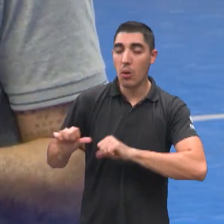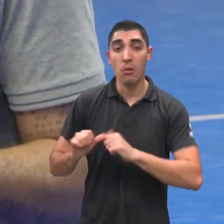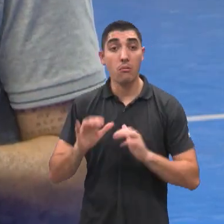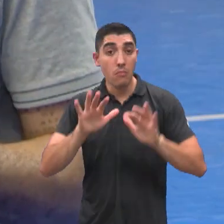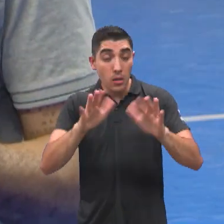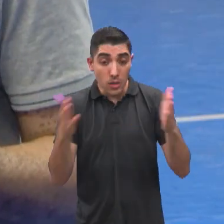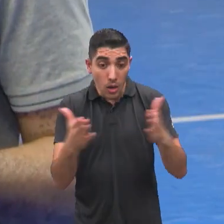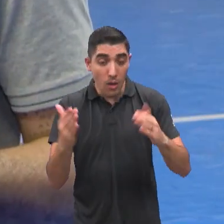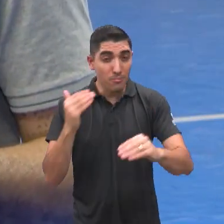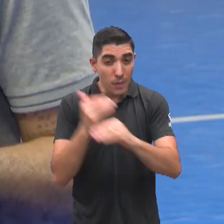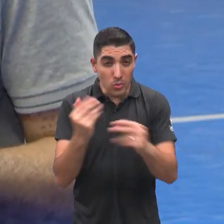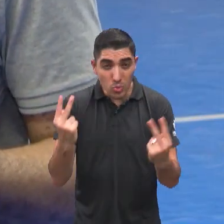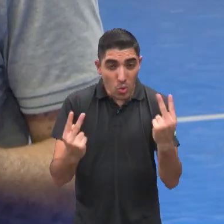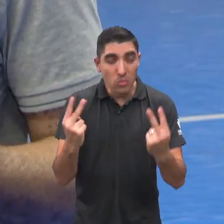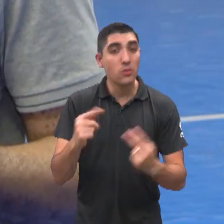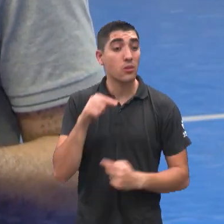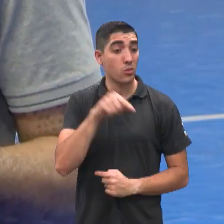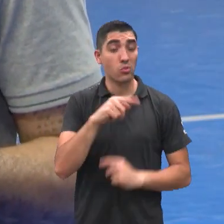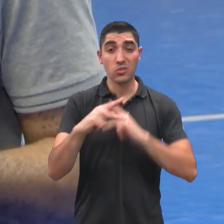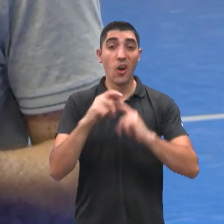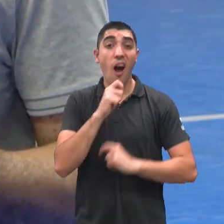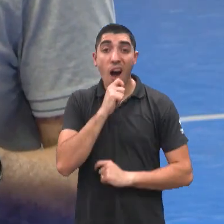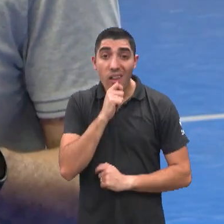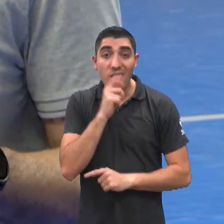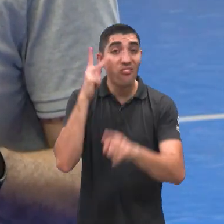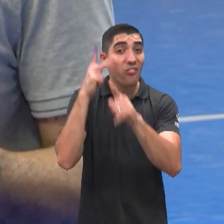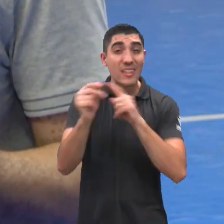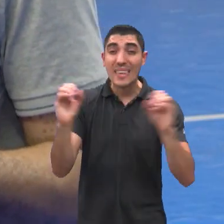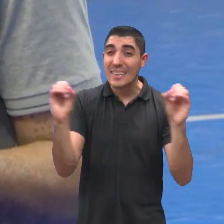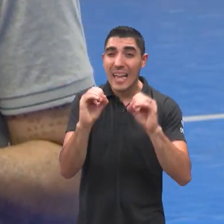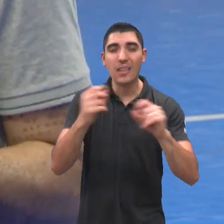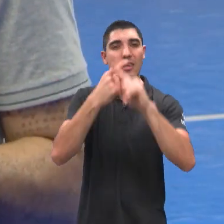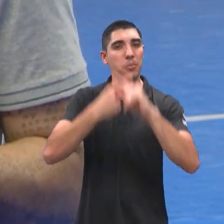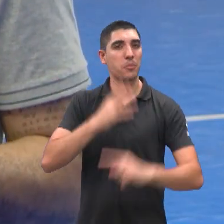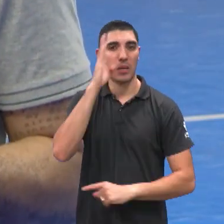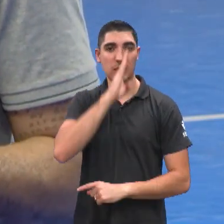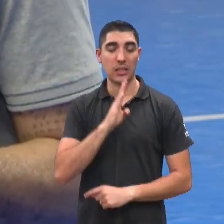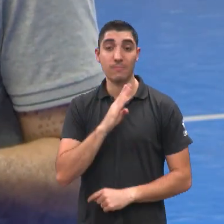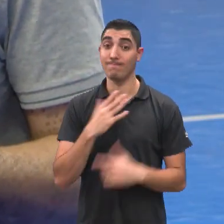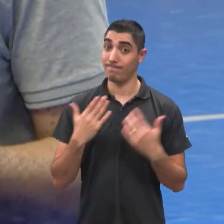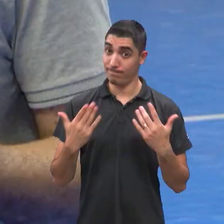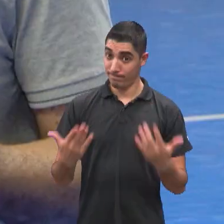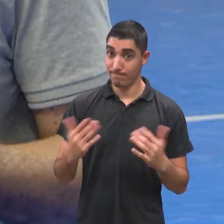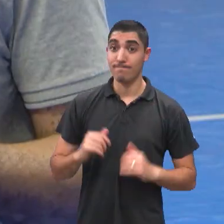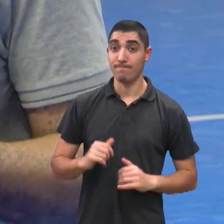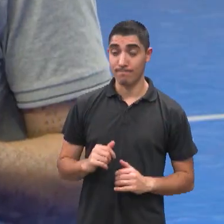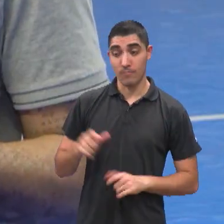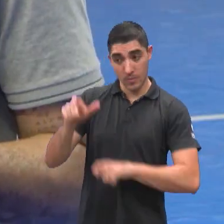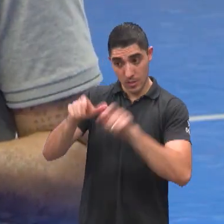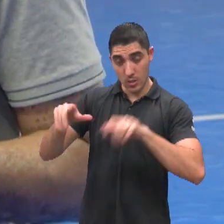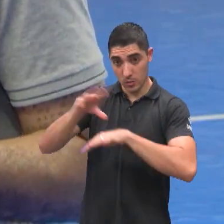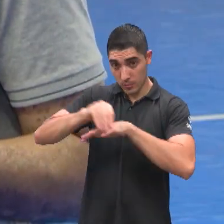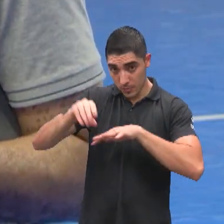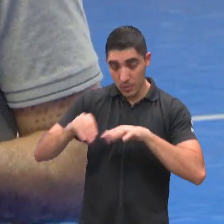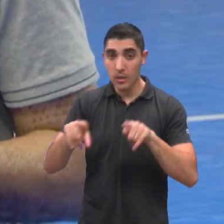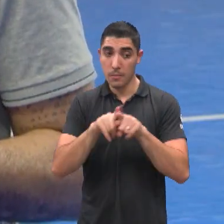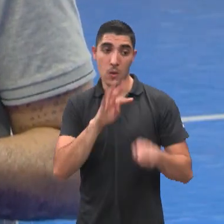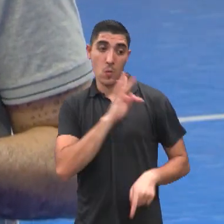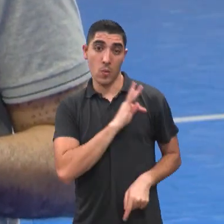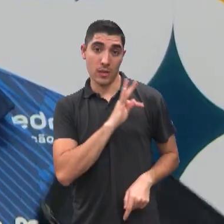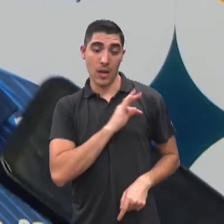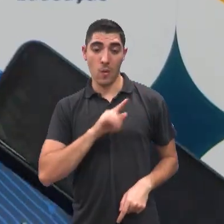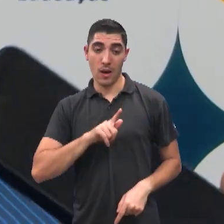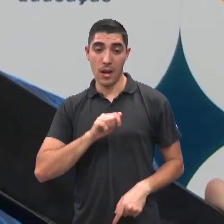José segue sem vencer na Liga Nacional. Fato que preocupa e muito jogadores e o técnico Gabriel